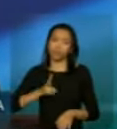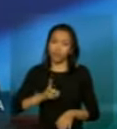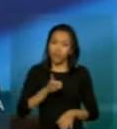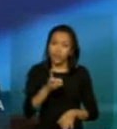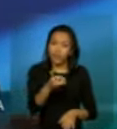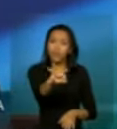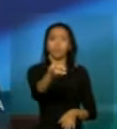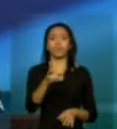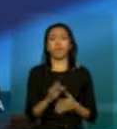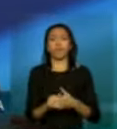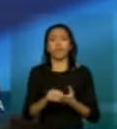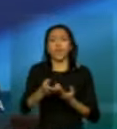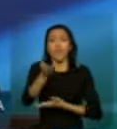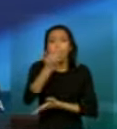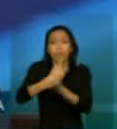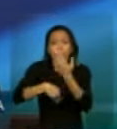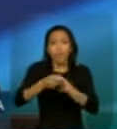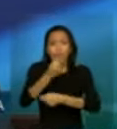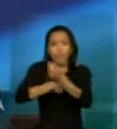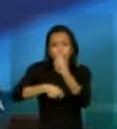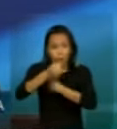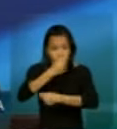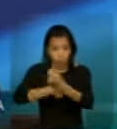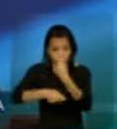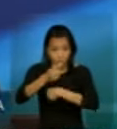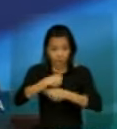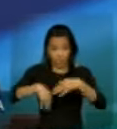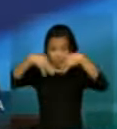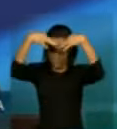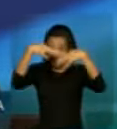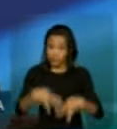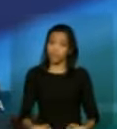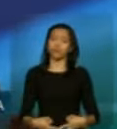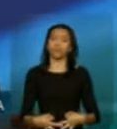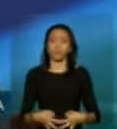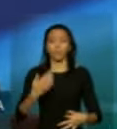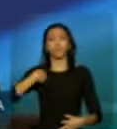relações comerciais justas e éticas. Consideramos o desenvolvimento